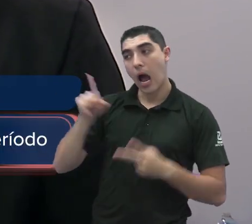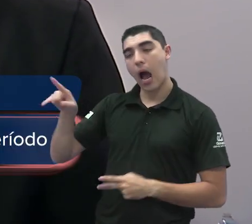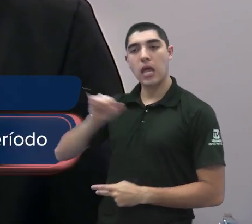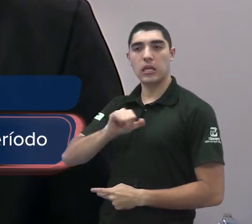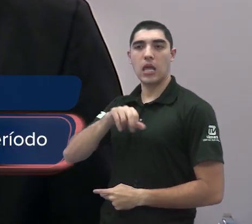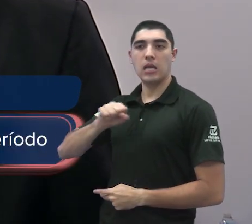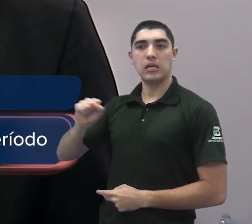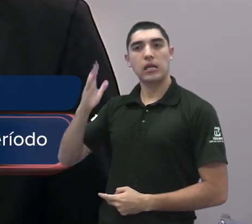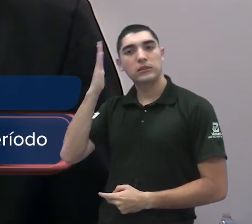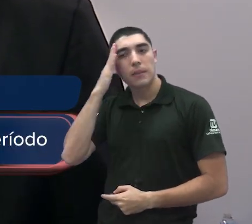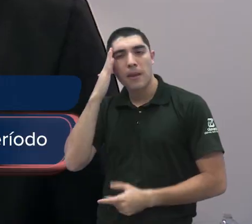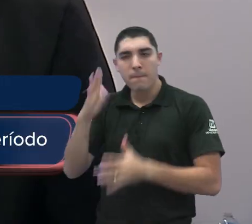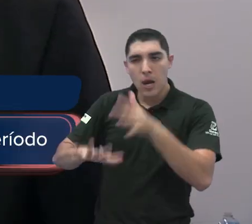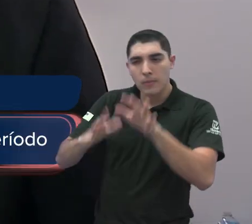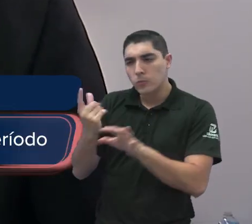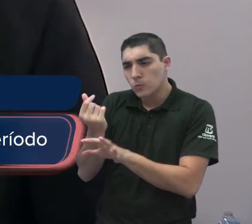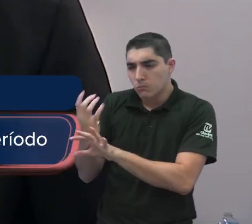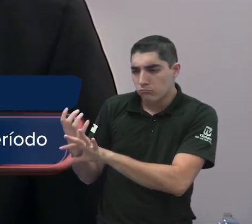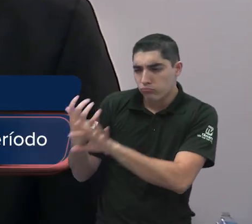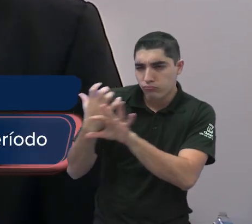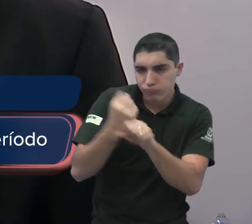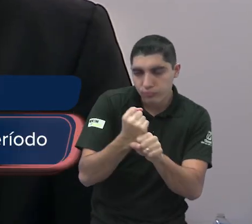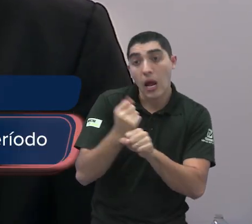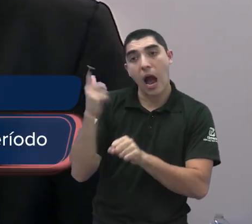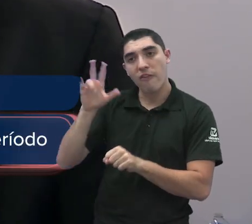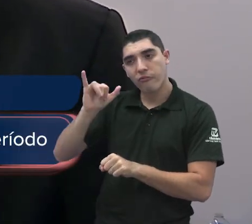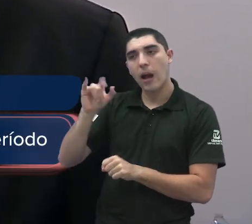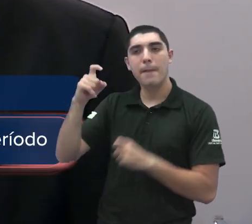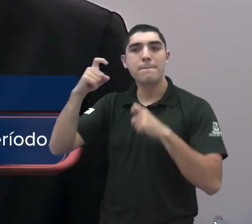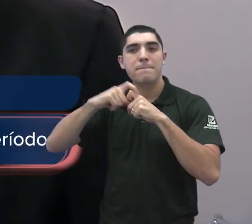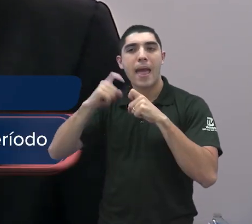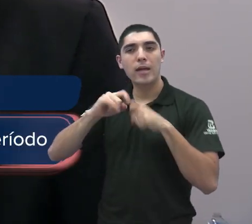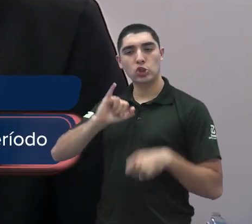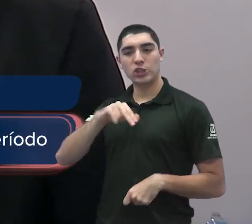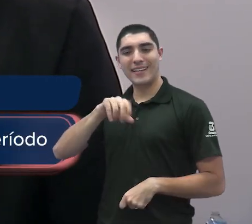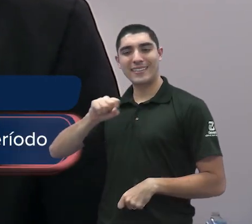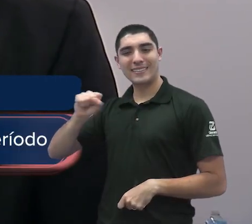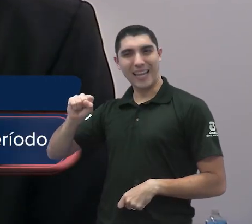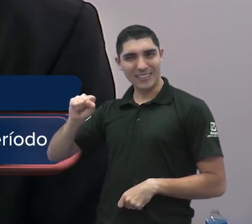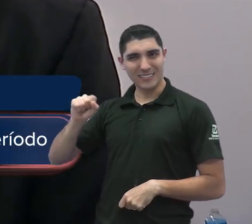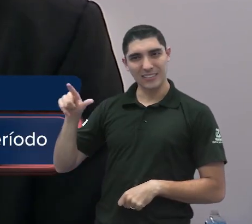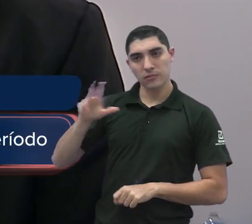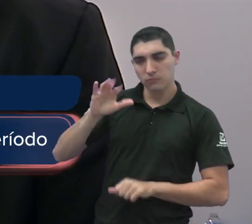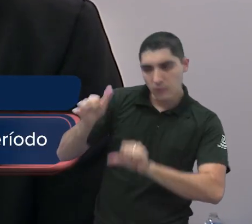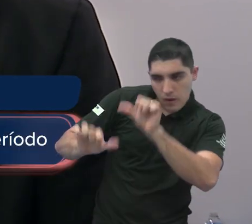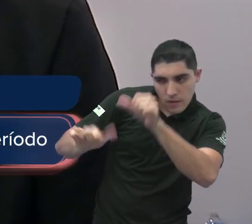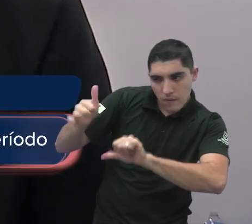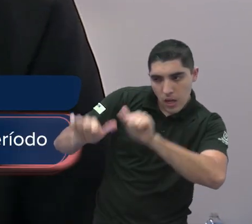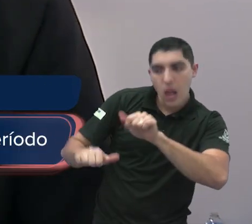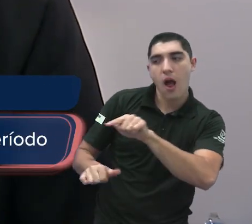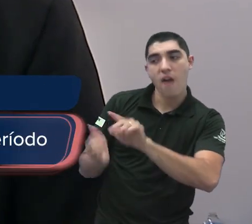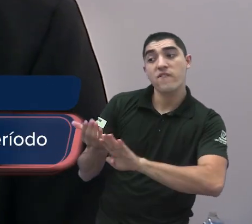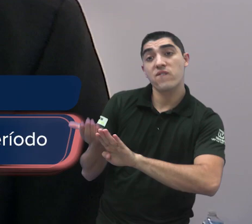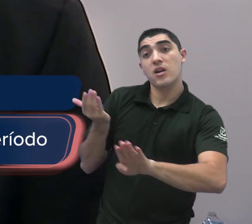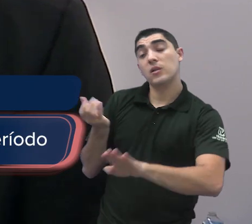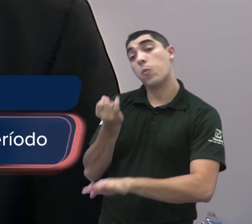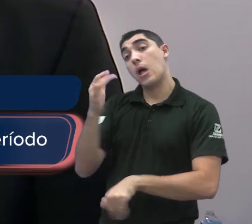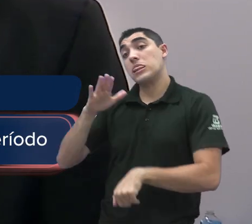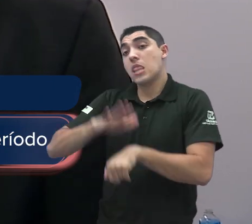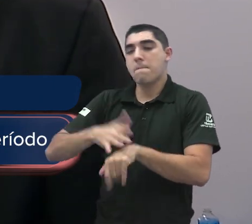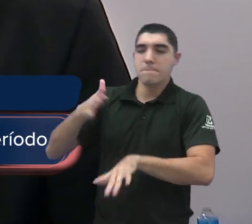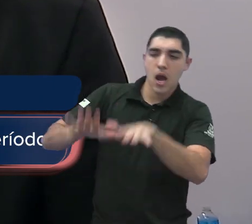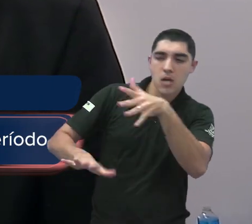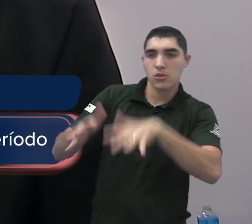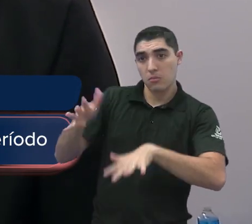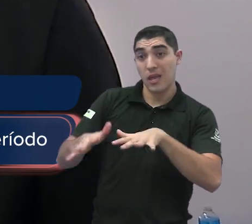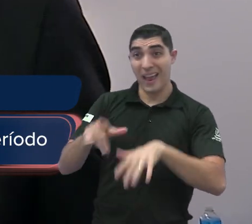INSS, é feito um cálculo da base de remuneração e aí vai ser passado por uma perícia e deferido o tempo que for de afastamento